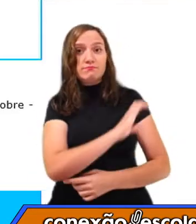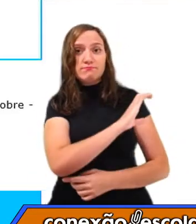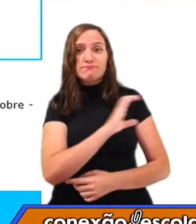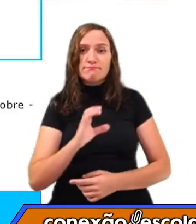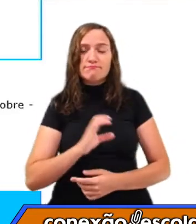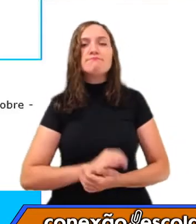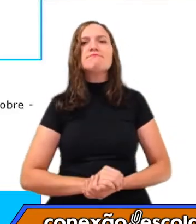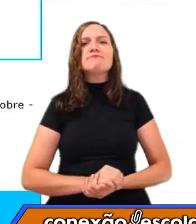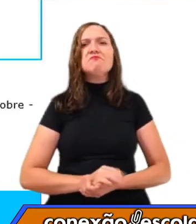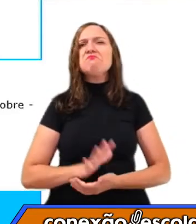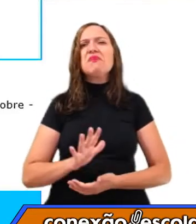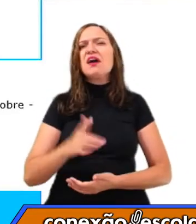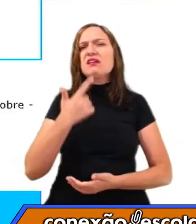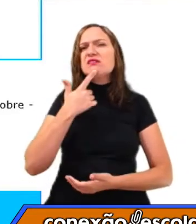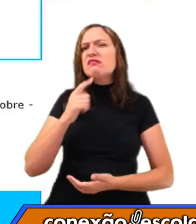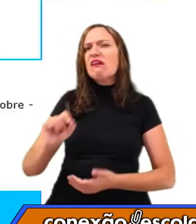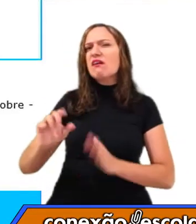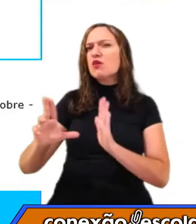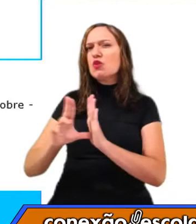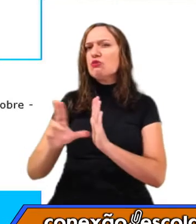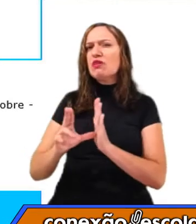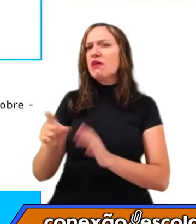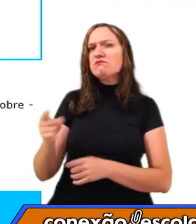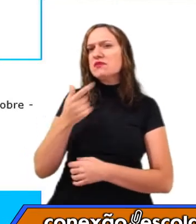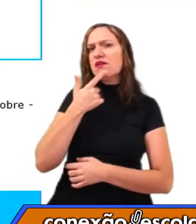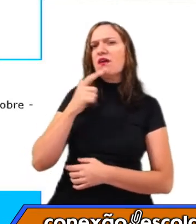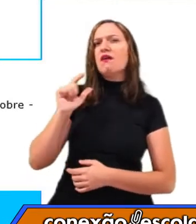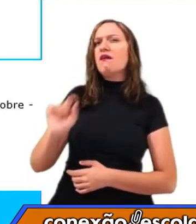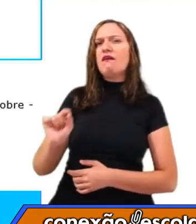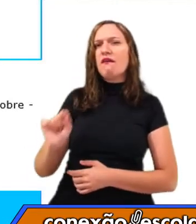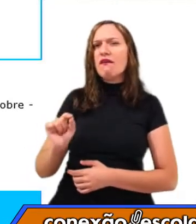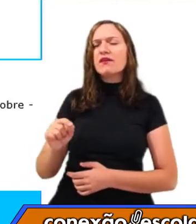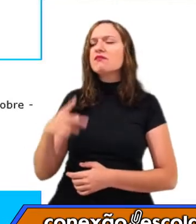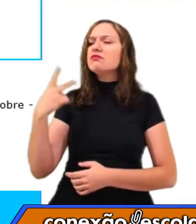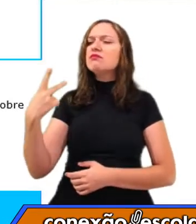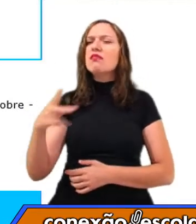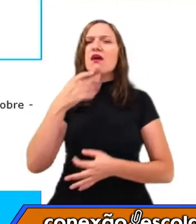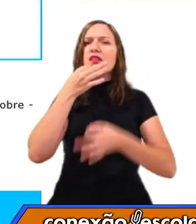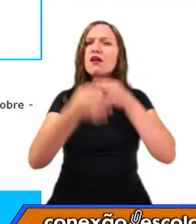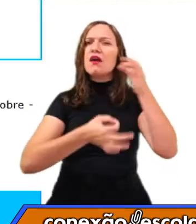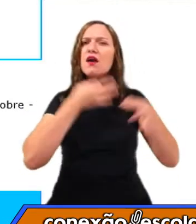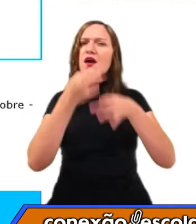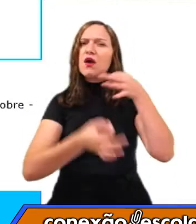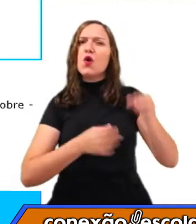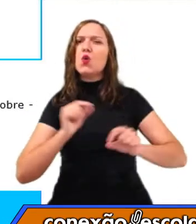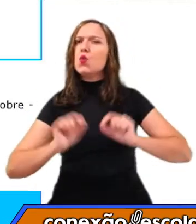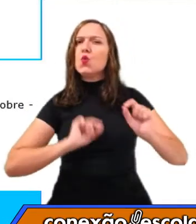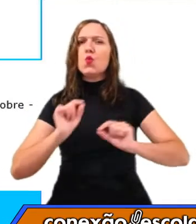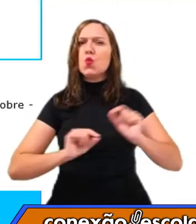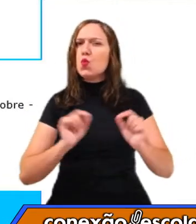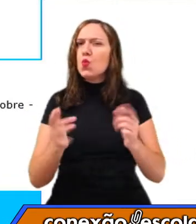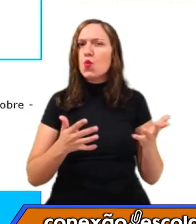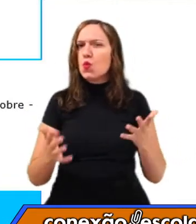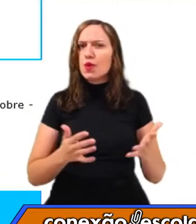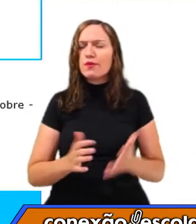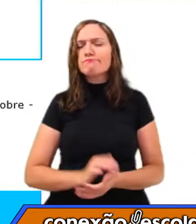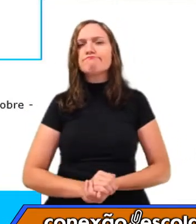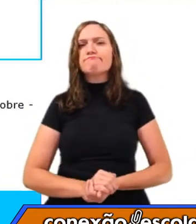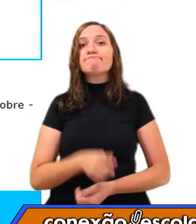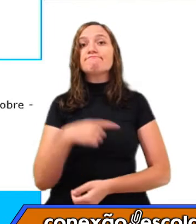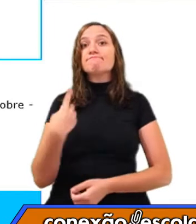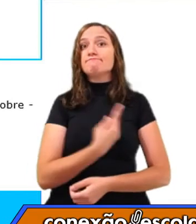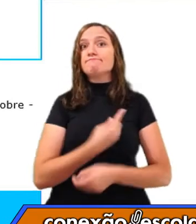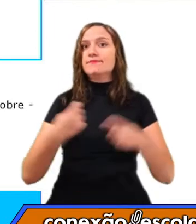E quem era Martinho Lutero? Quem era Lutero, então? E quais foram as críticas que ele fez, né? Primeiro, a gente tem